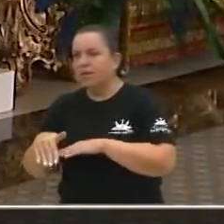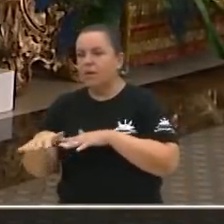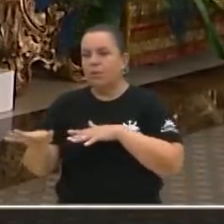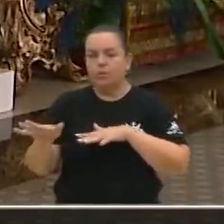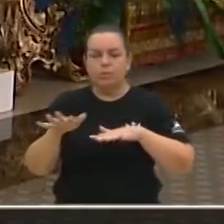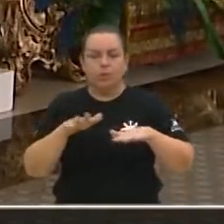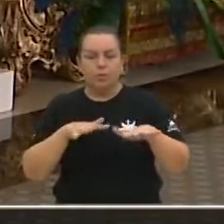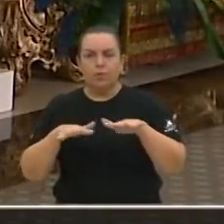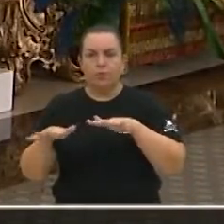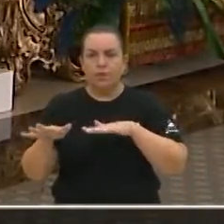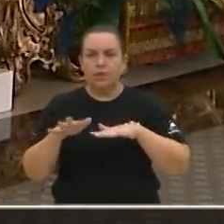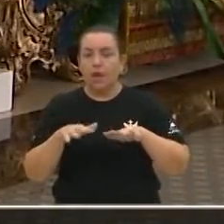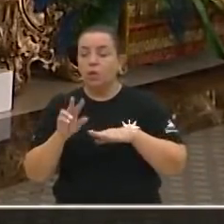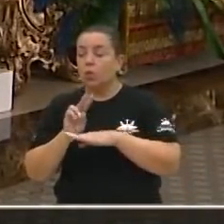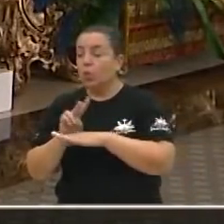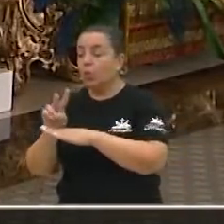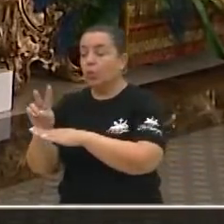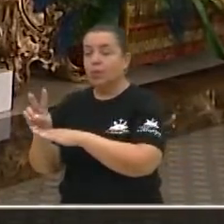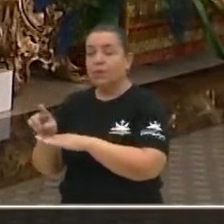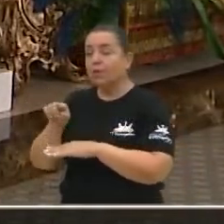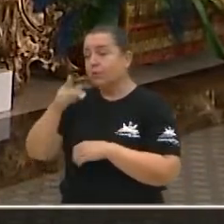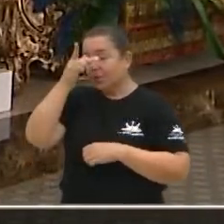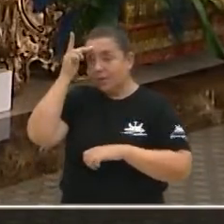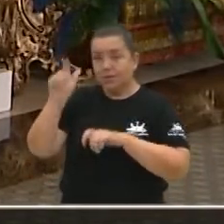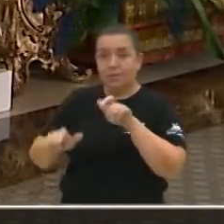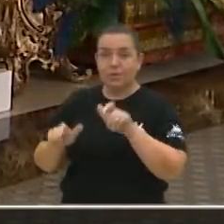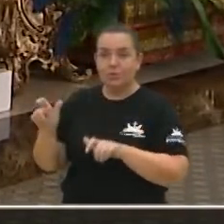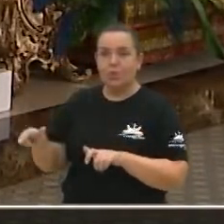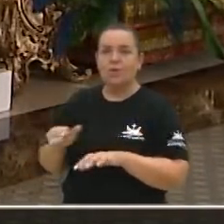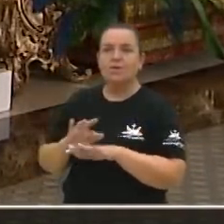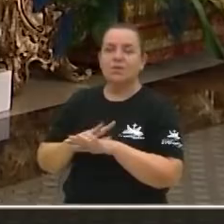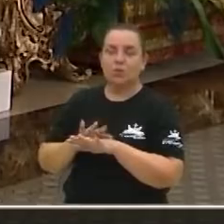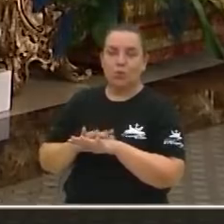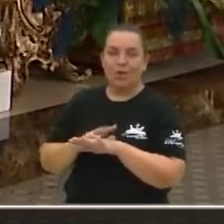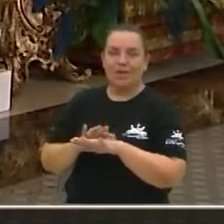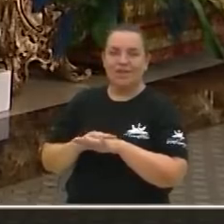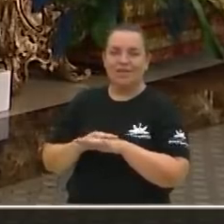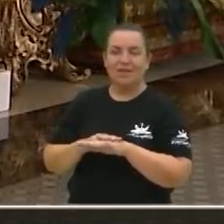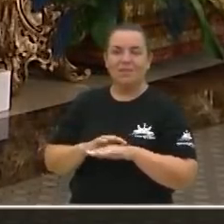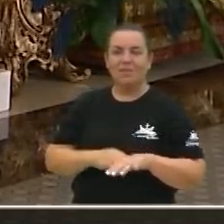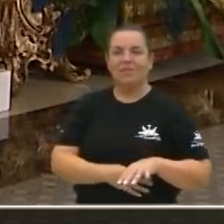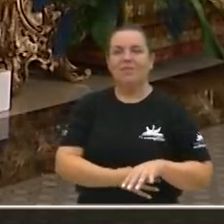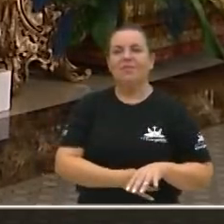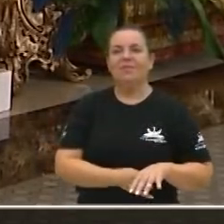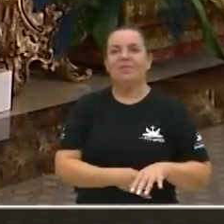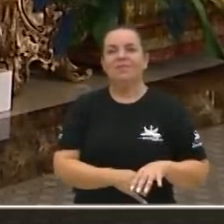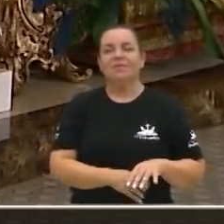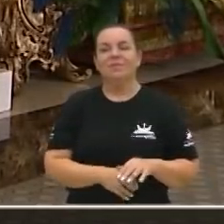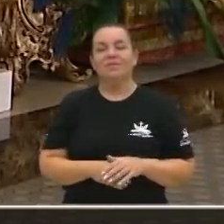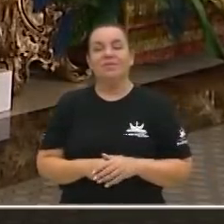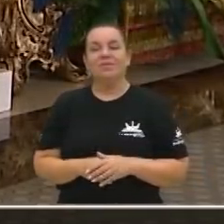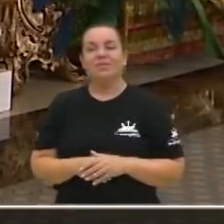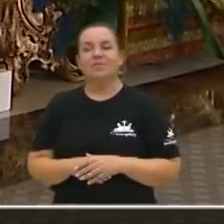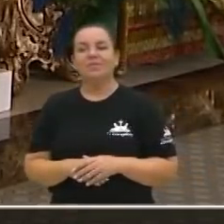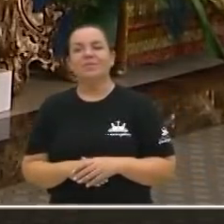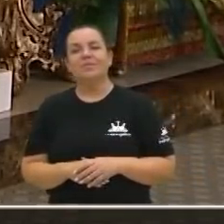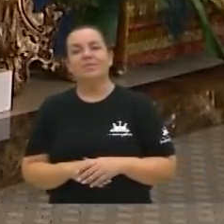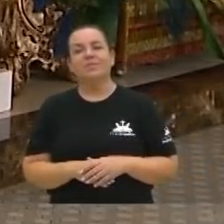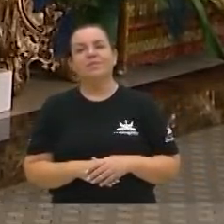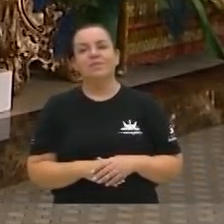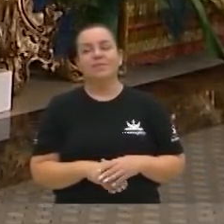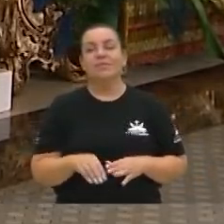movimentando cuidando daqueles penteados é assim que se diz